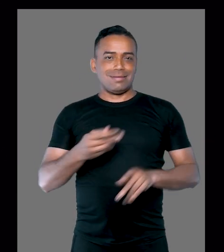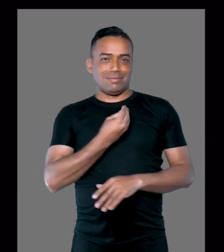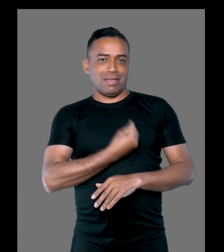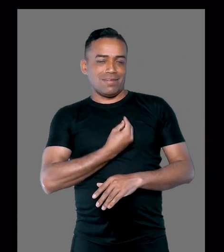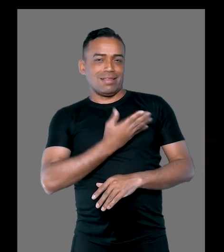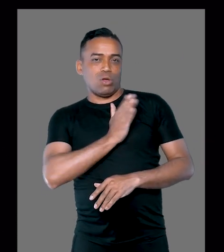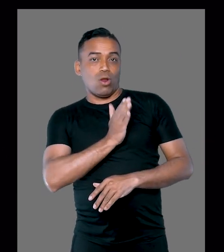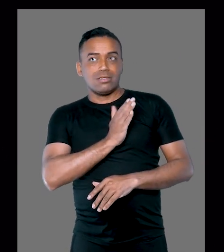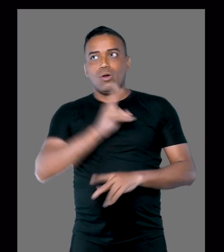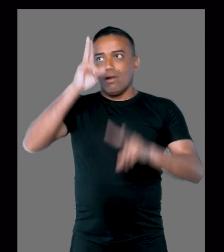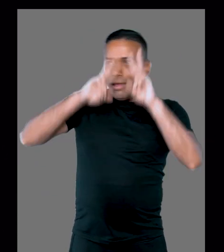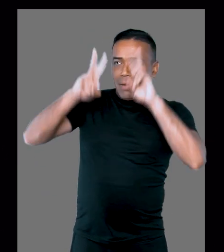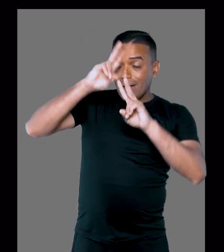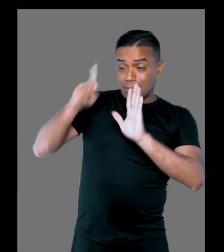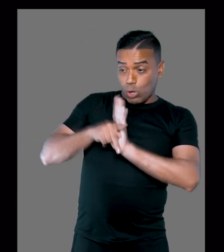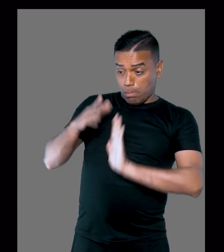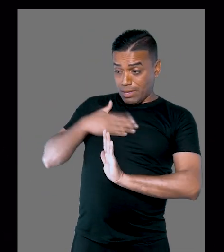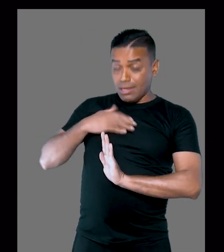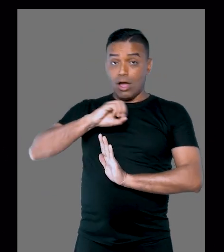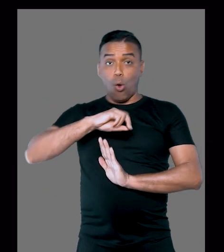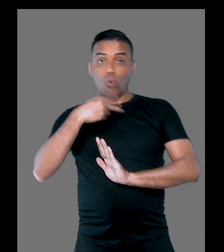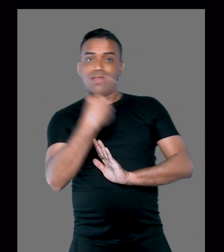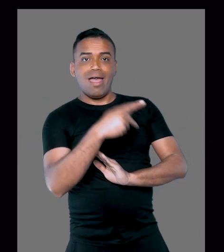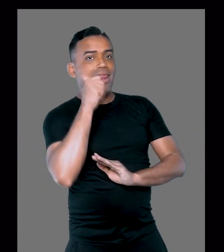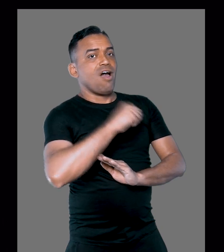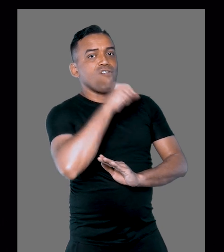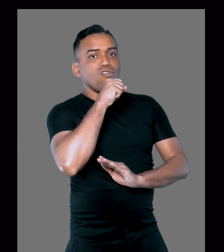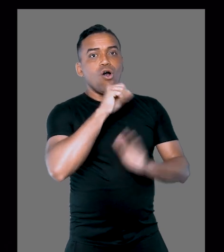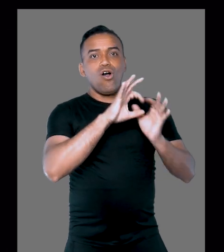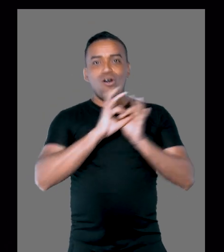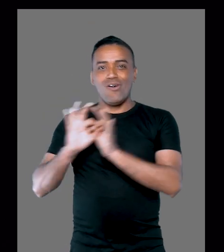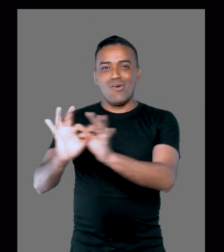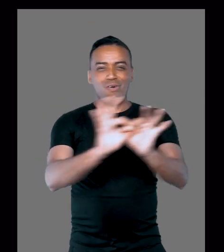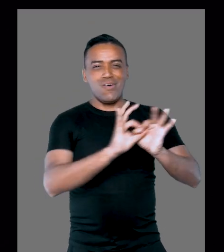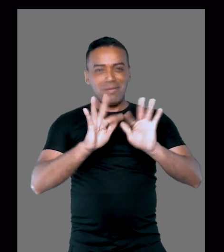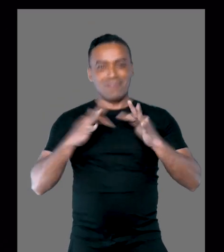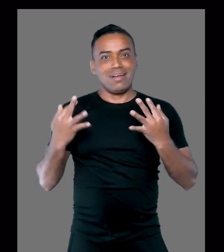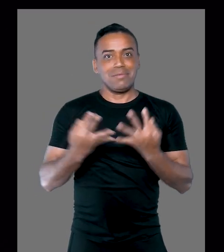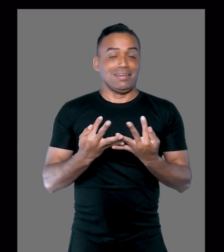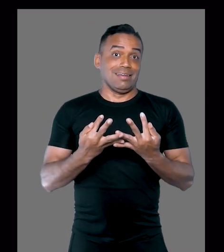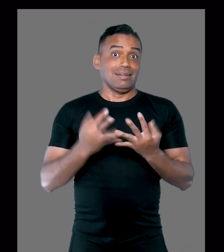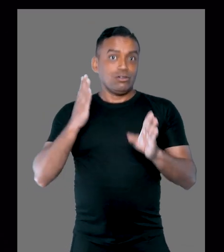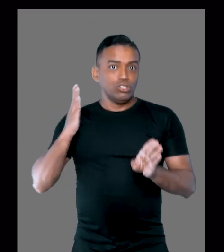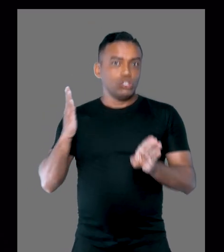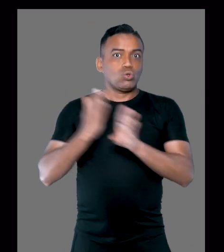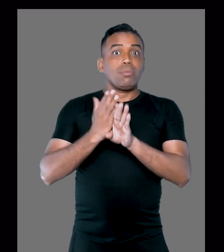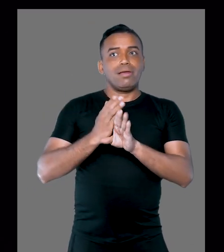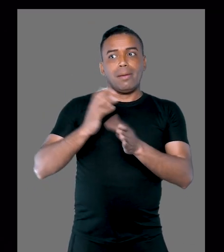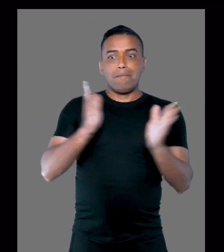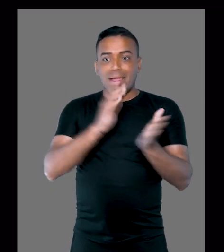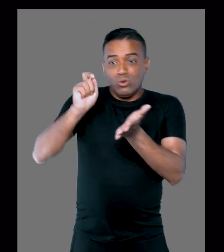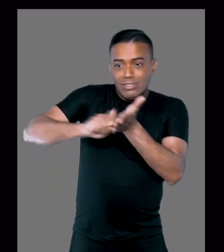sejam minhas ou de vovó, tornam-me una à minha família, sensação cuja amplitude descobri ao longo de minha